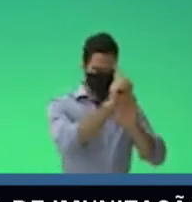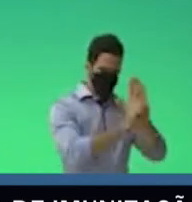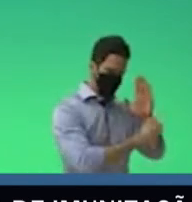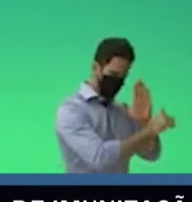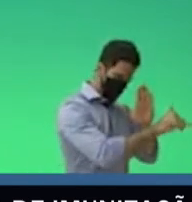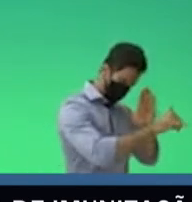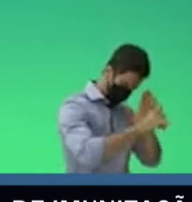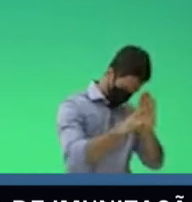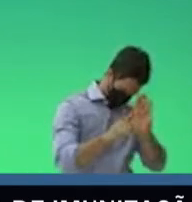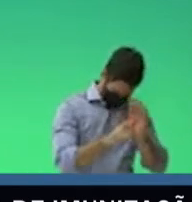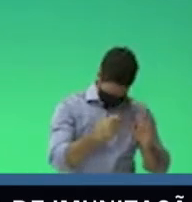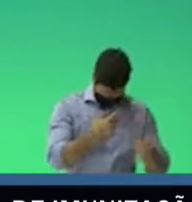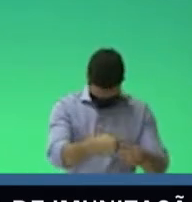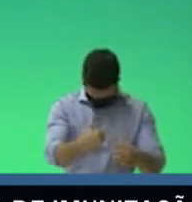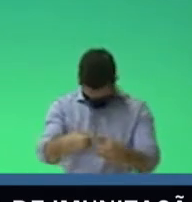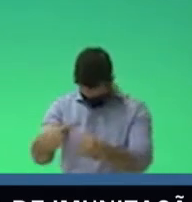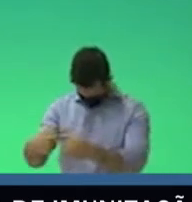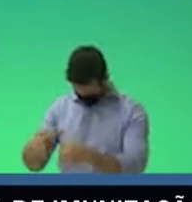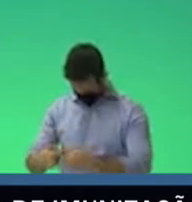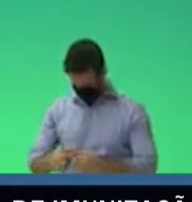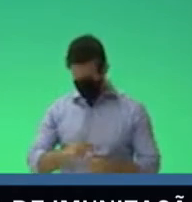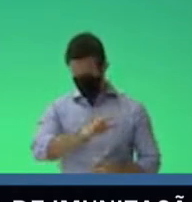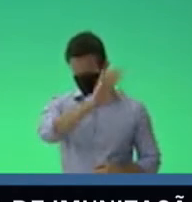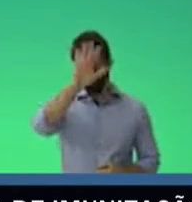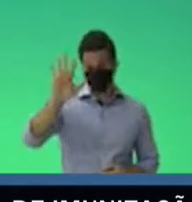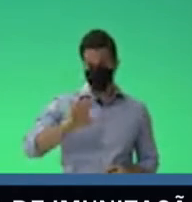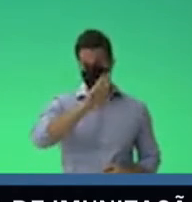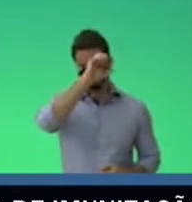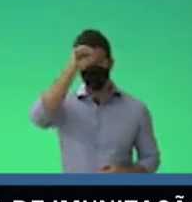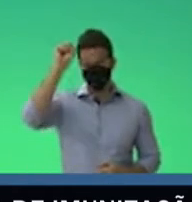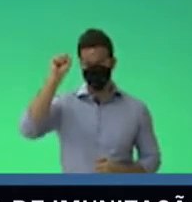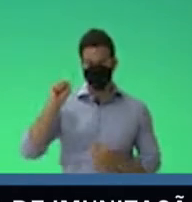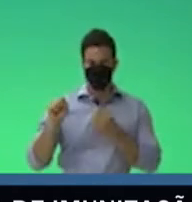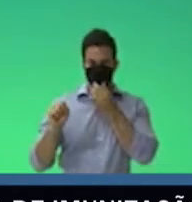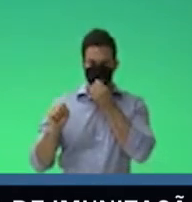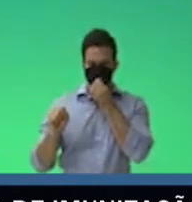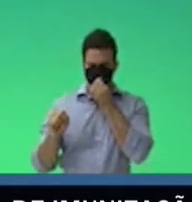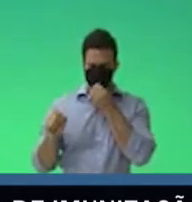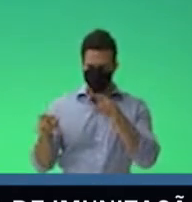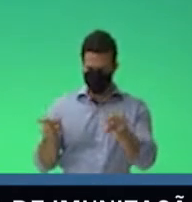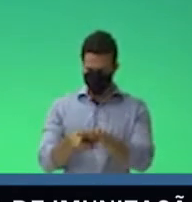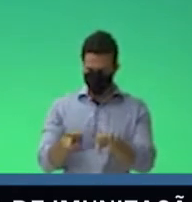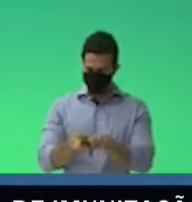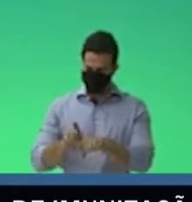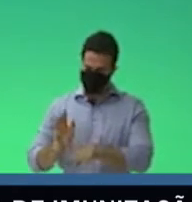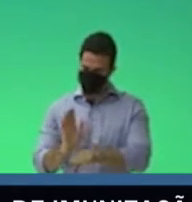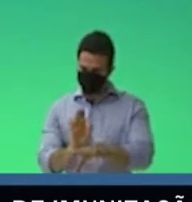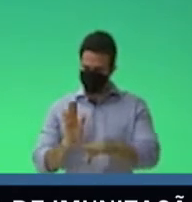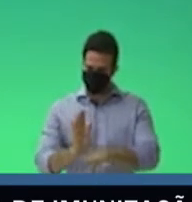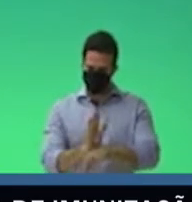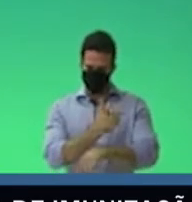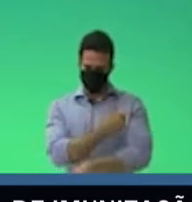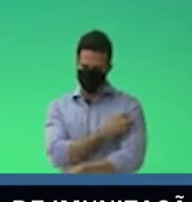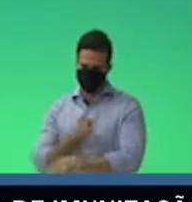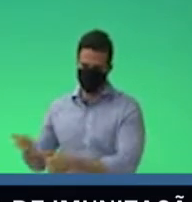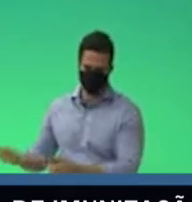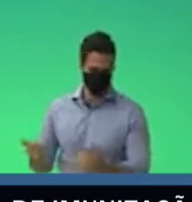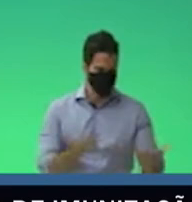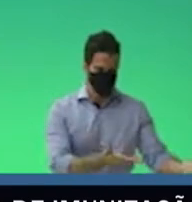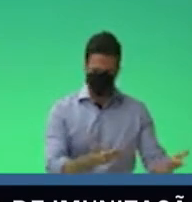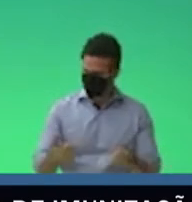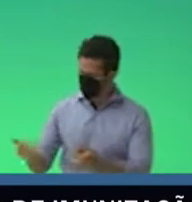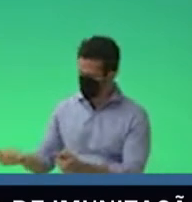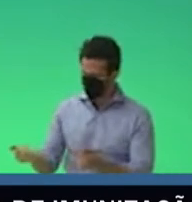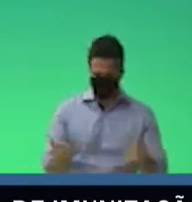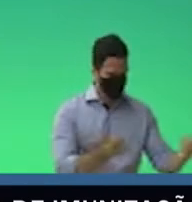decretos não só nos municípios mas no estado importante na logística de recepção das vacinas